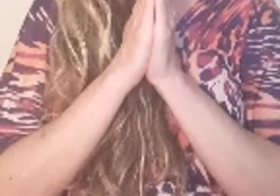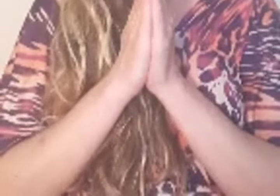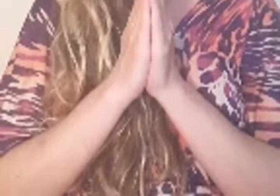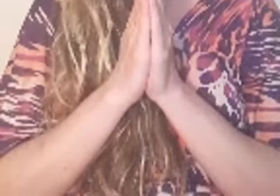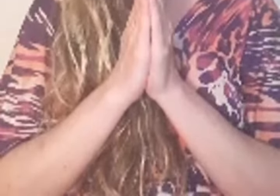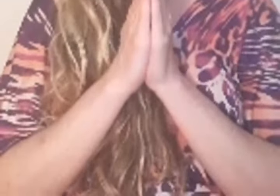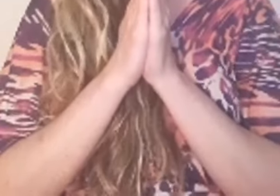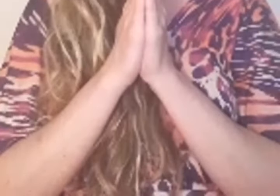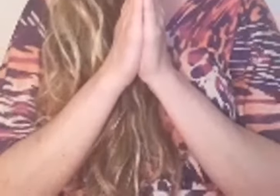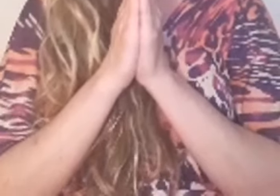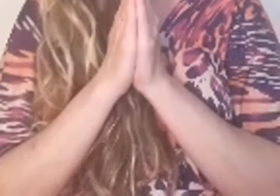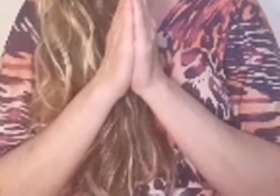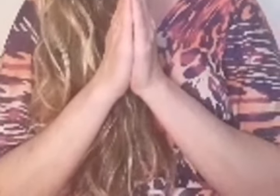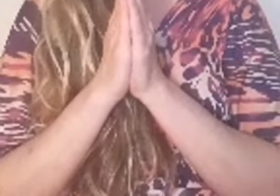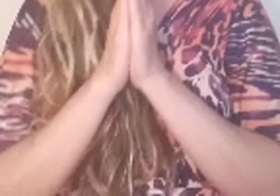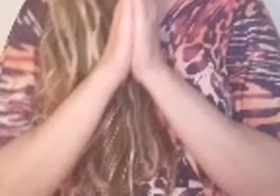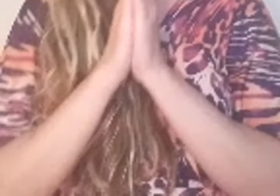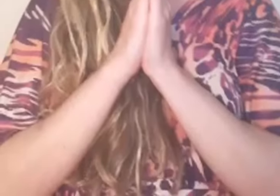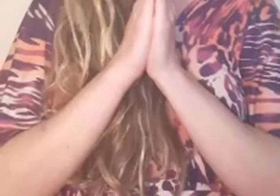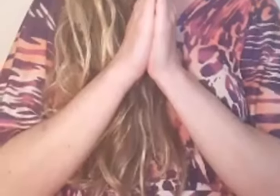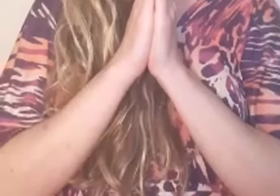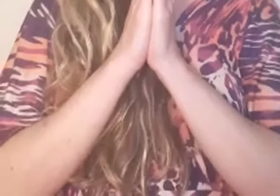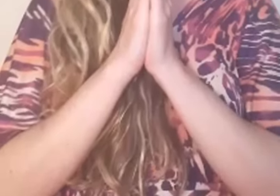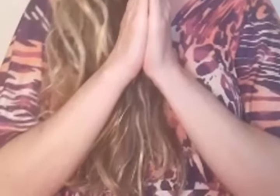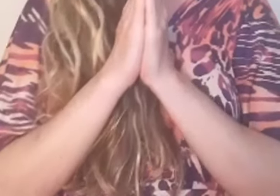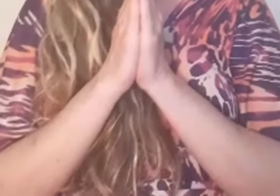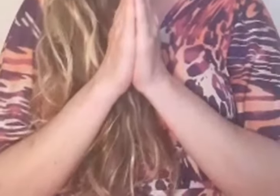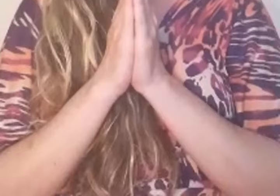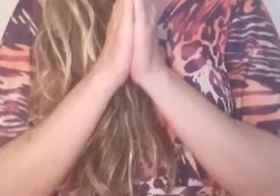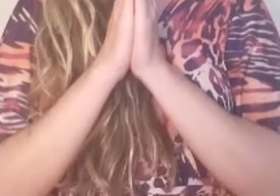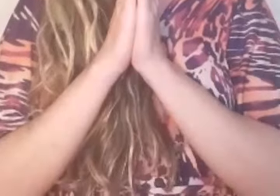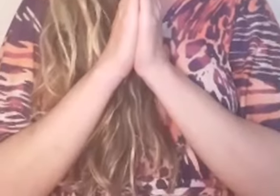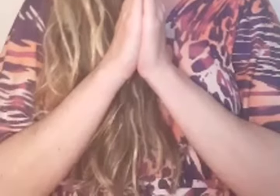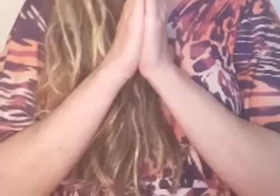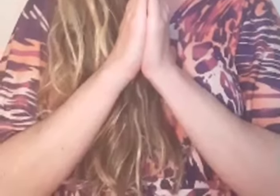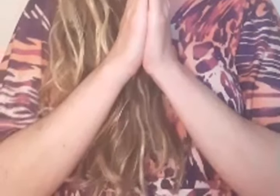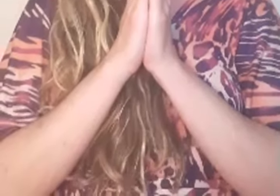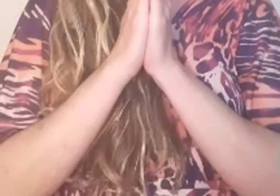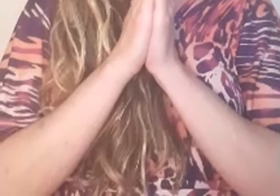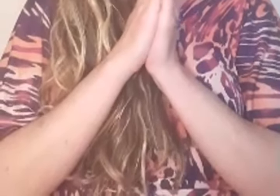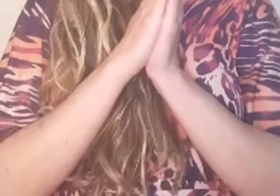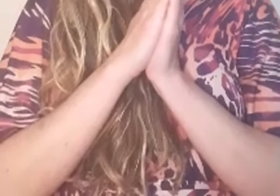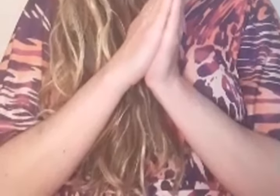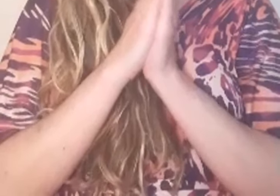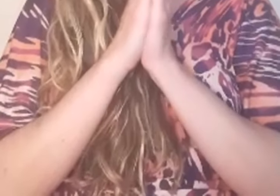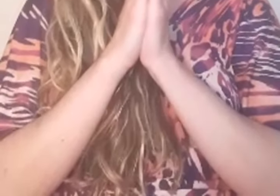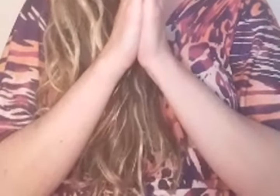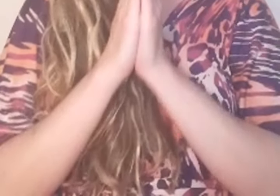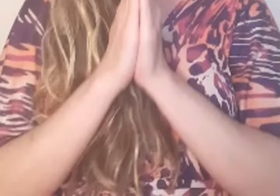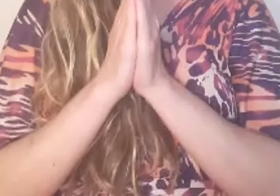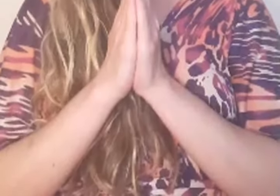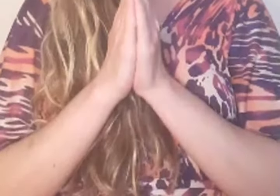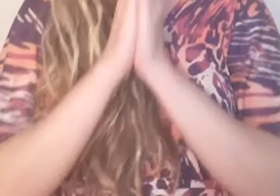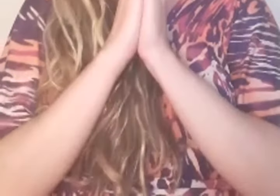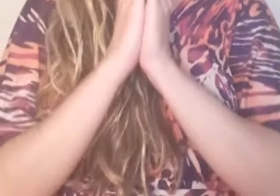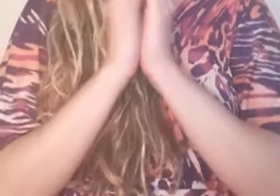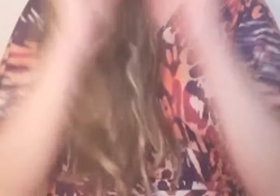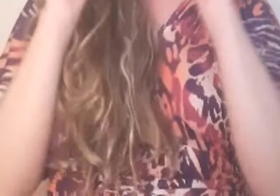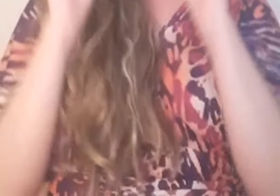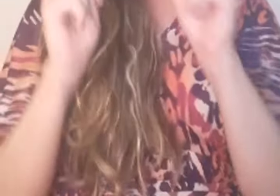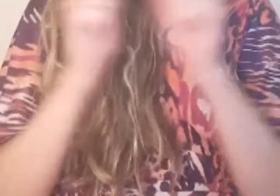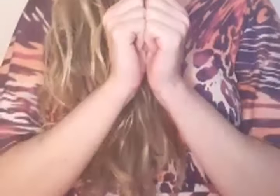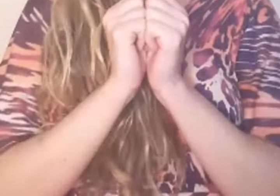Eu tenho o prazer e a felicidade de receber aqui a Jussara Miller e o Norberto, diretor e